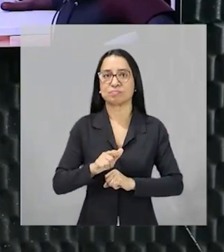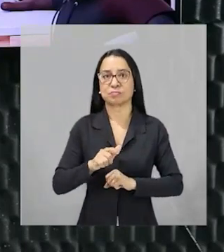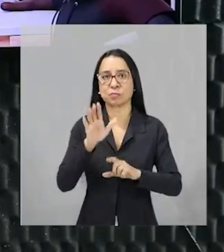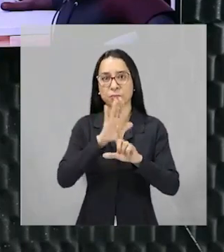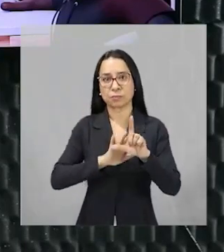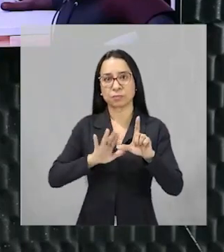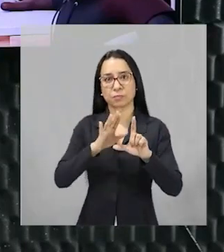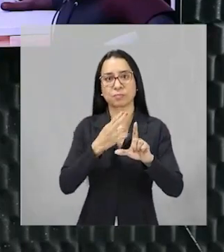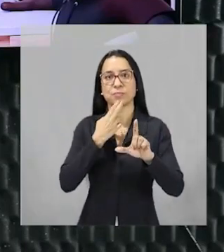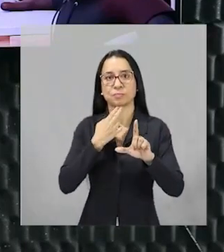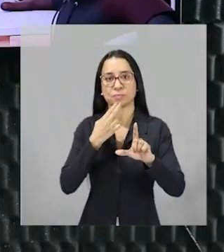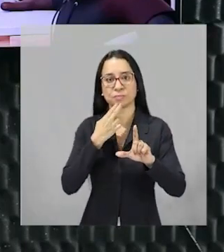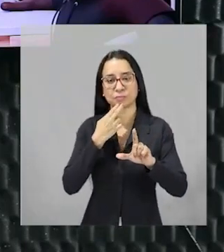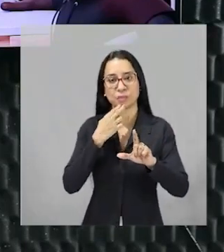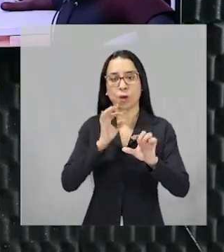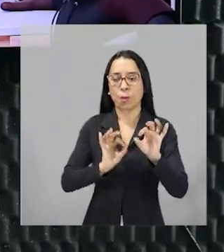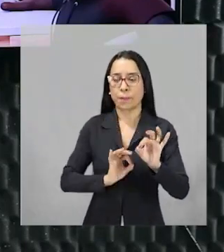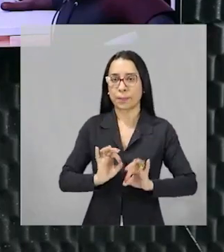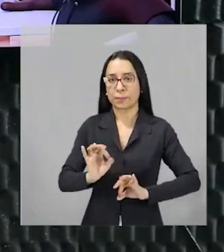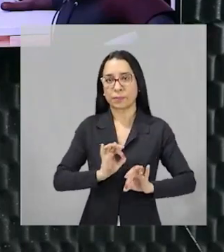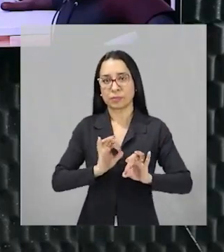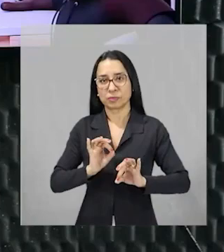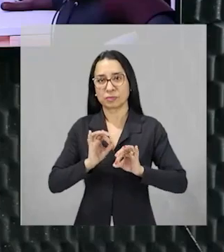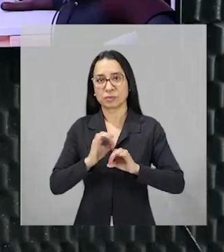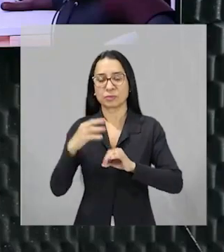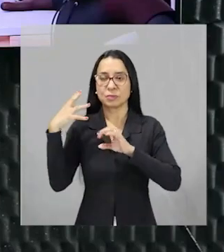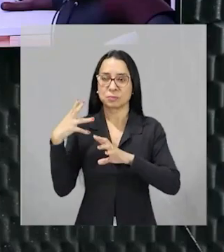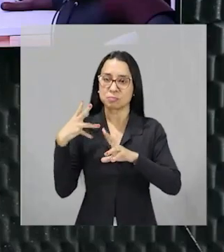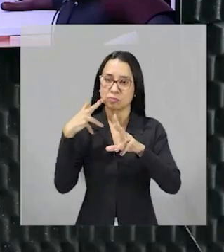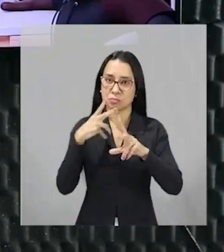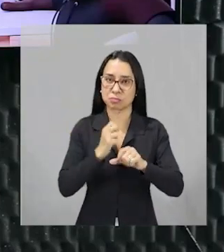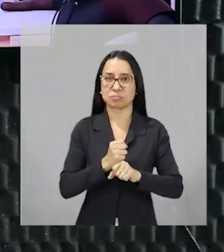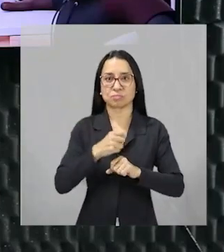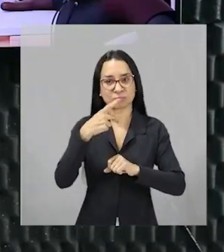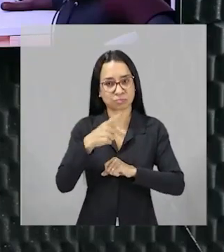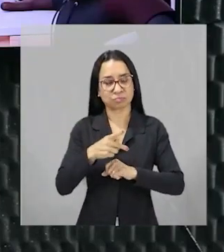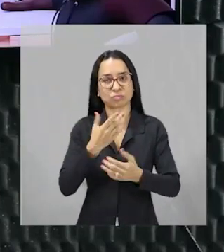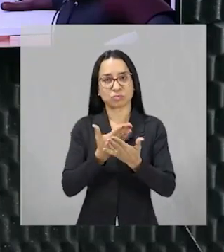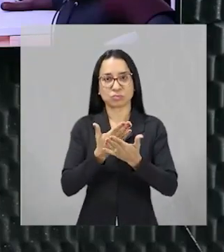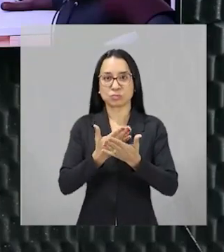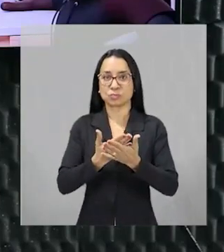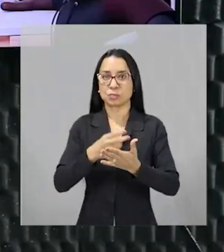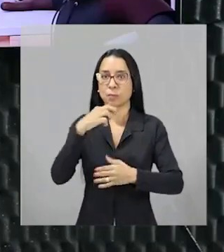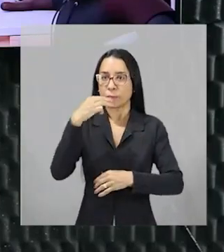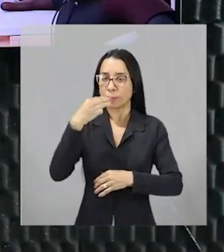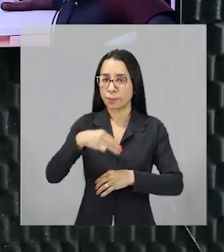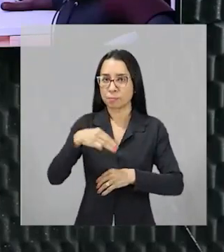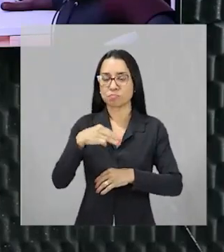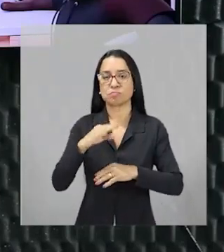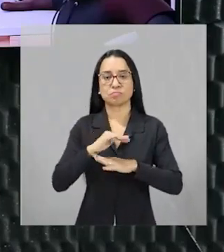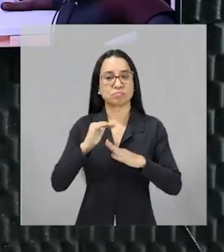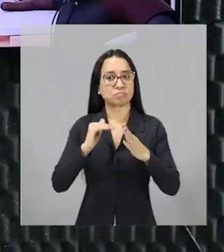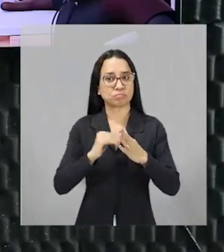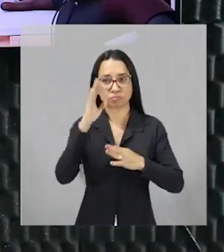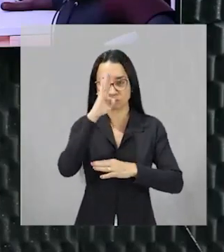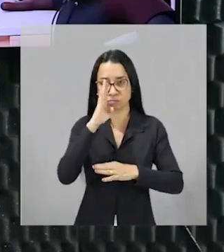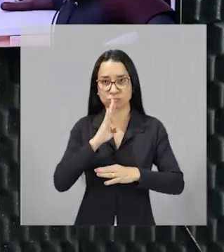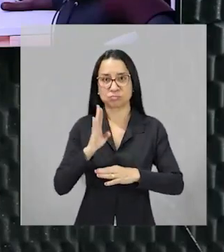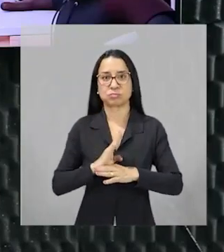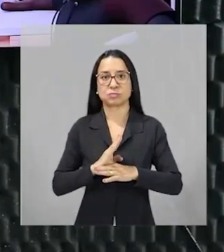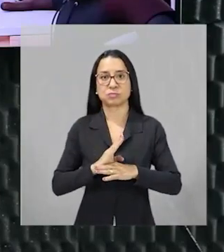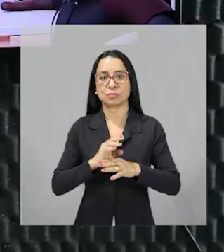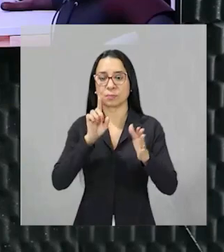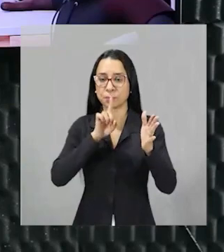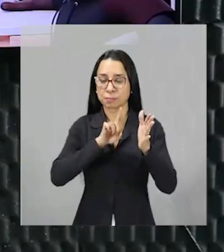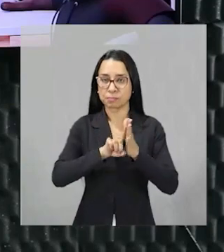Dias. Um preparatório, uma grande revisão para ti, estudante, maranhense de todo o Brasil, das questões do